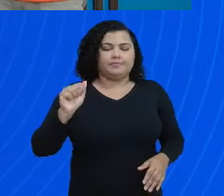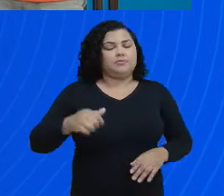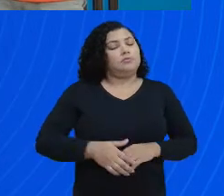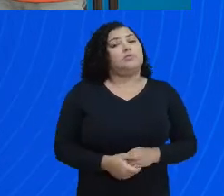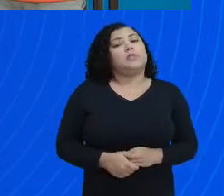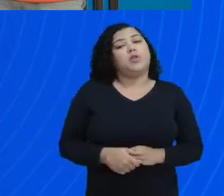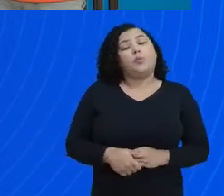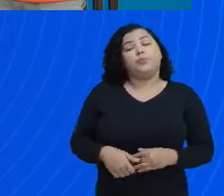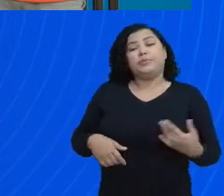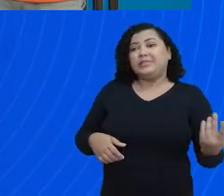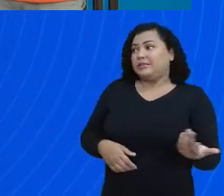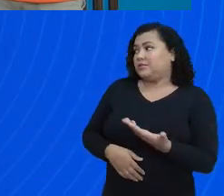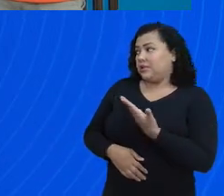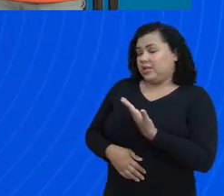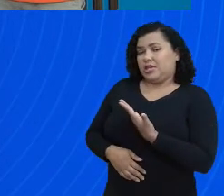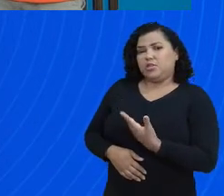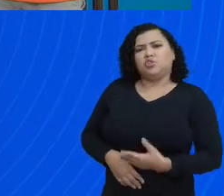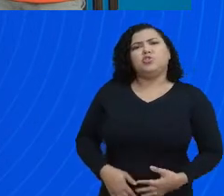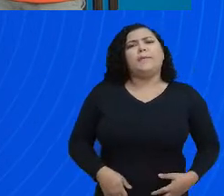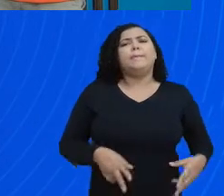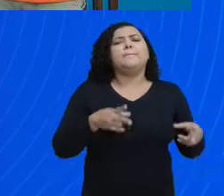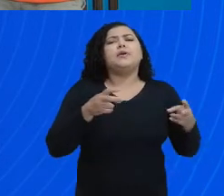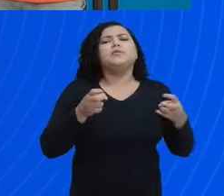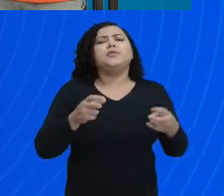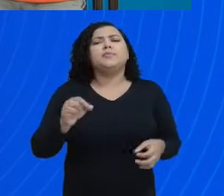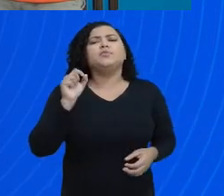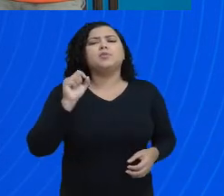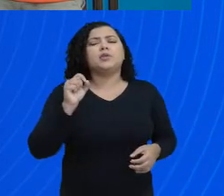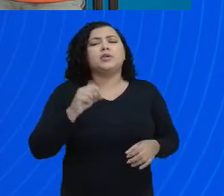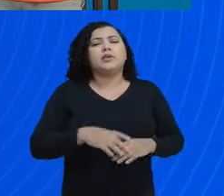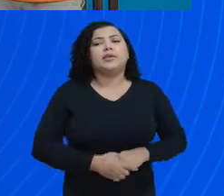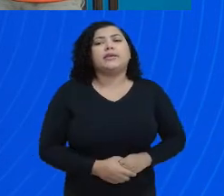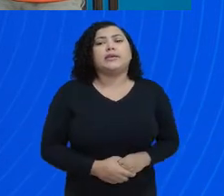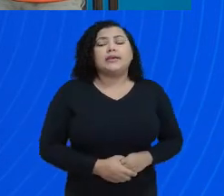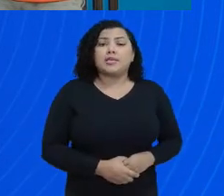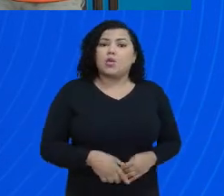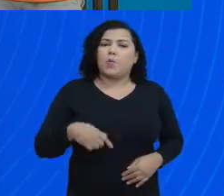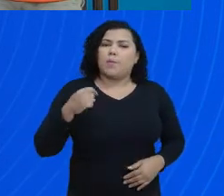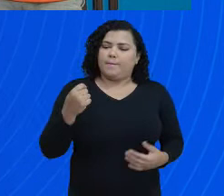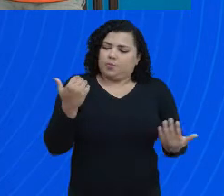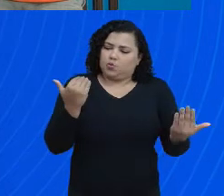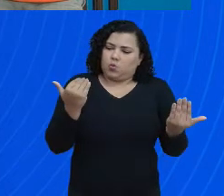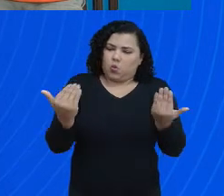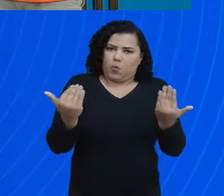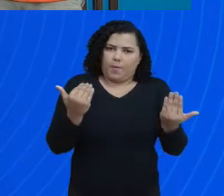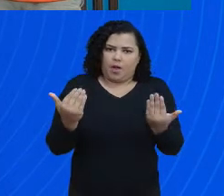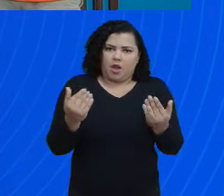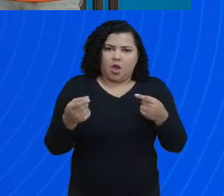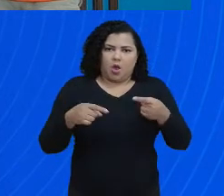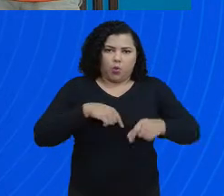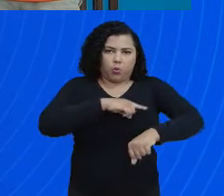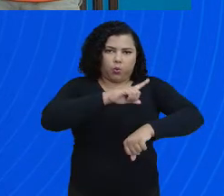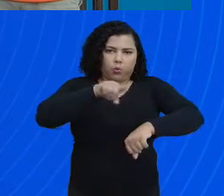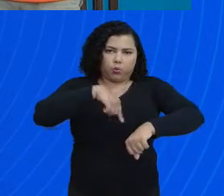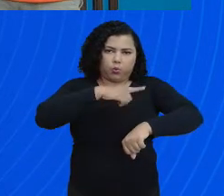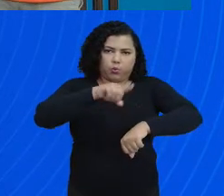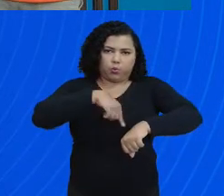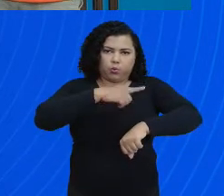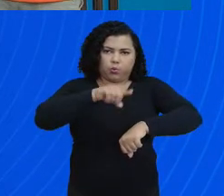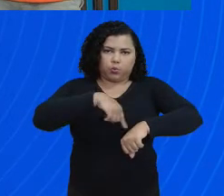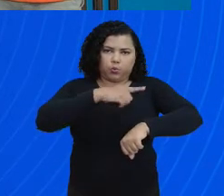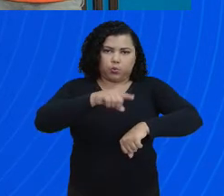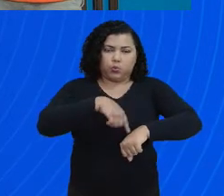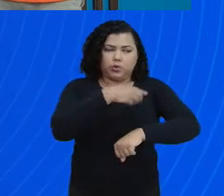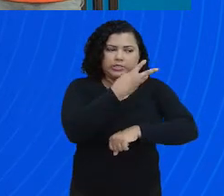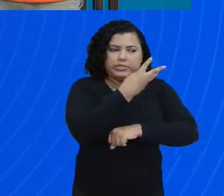gente está expondo aqui, a gente consegue perceber, por exemplo, que eu posso medir o tempo, no caso ali, 30